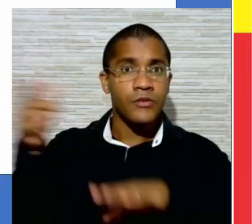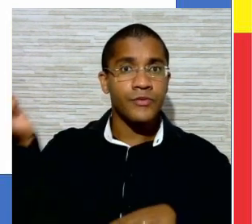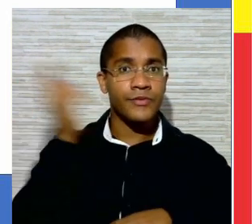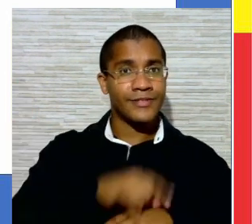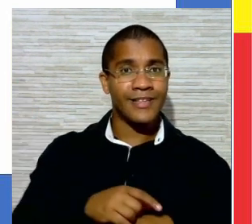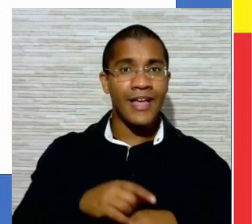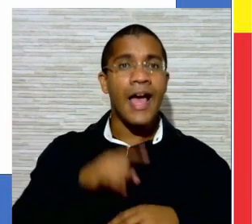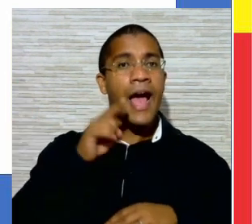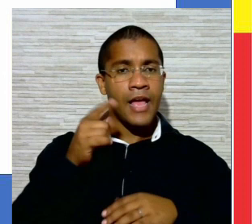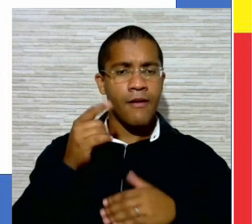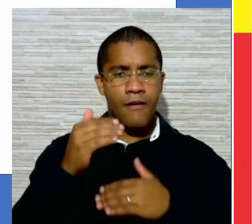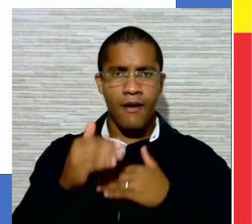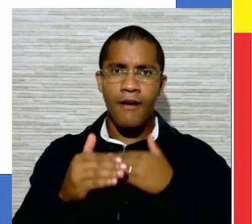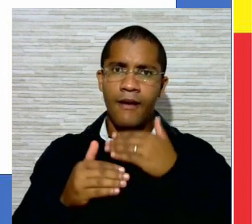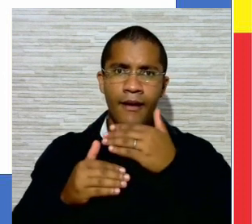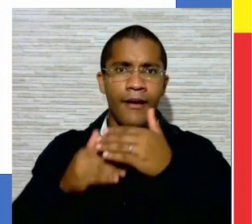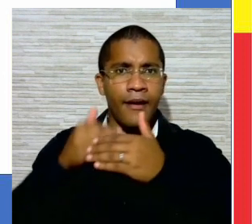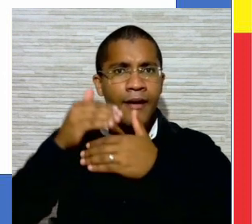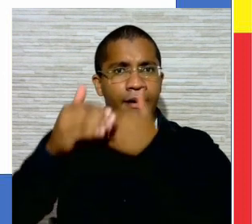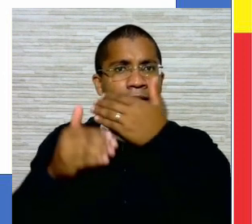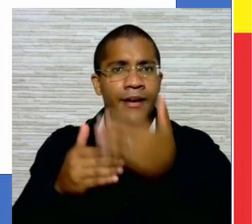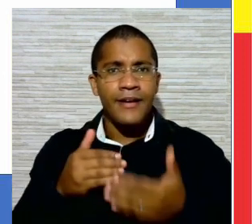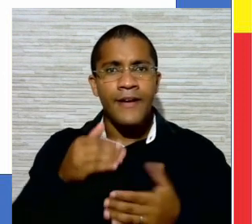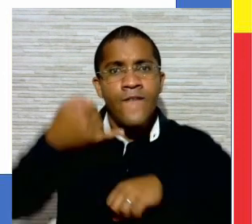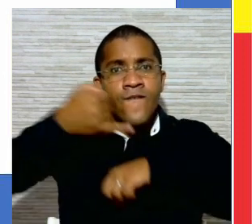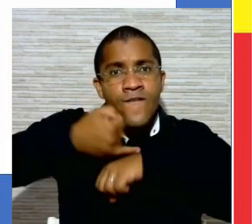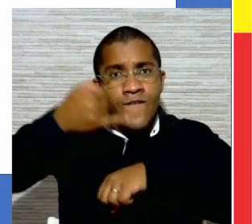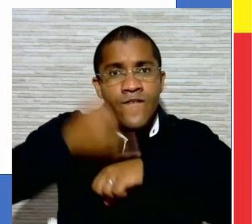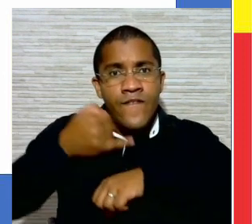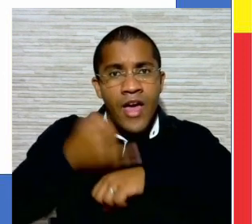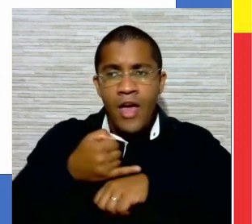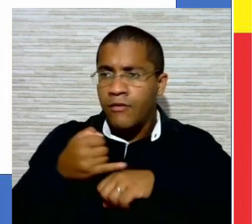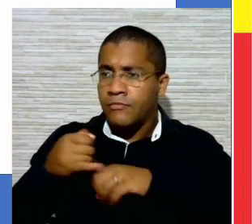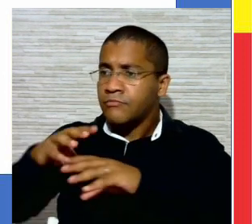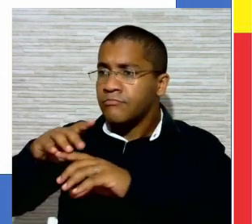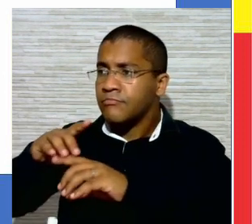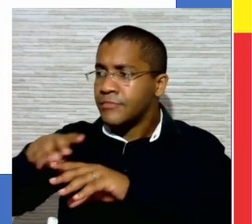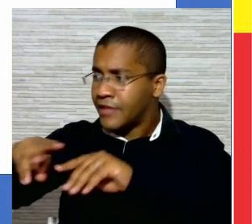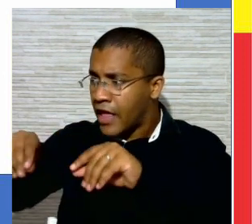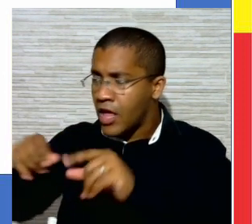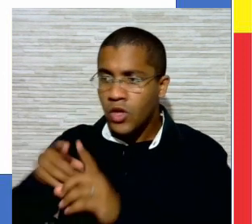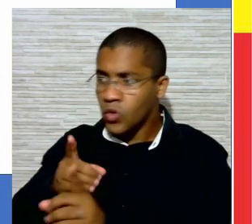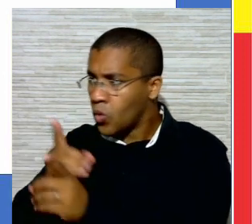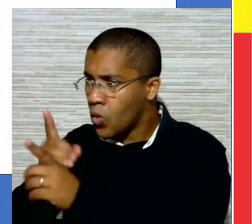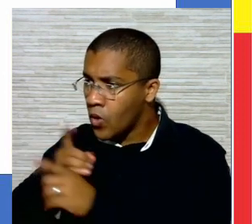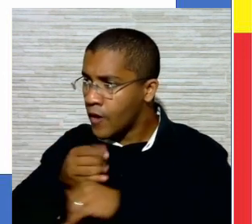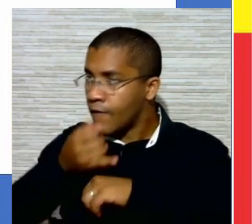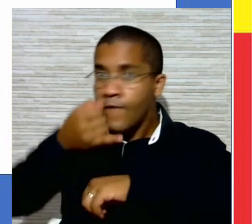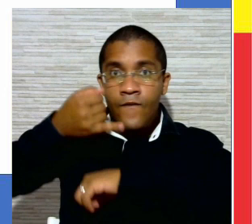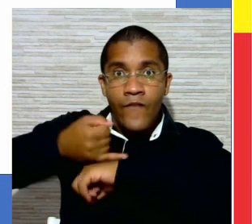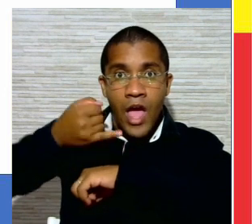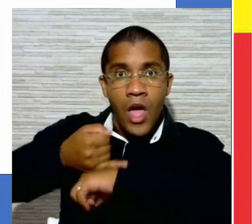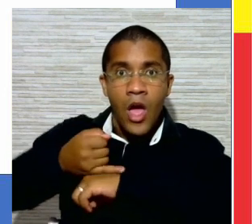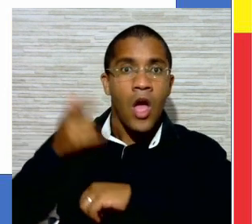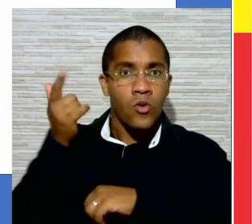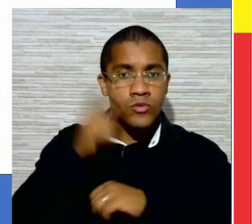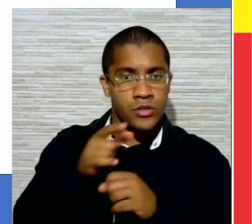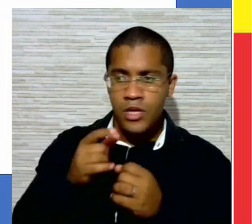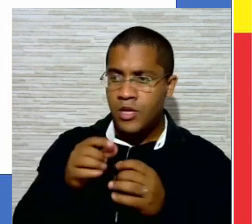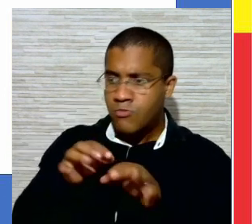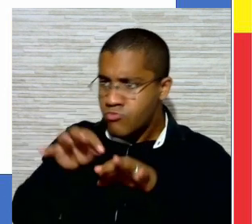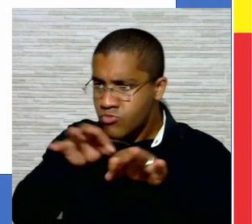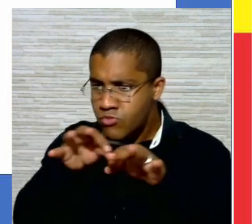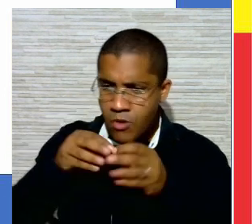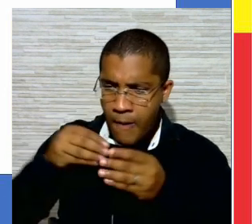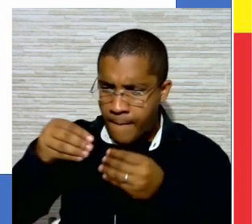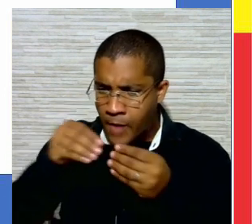o homem cada vez mais vai se utilizando do ferro extraído da Terra, ele vai começando a manipular mais esses